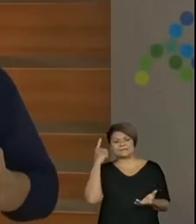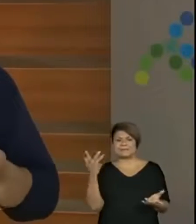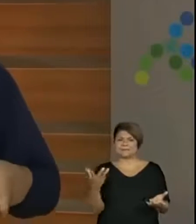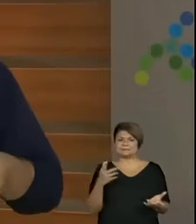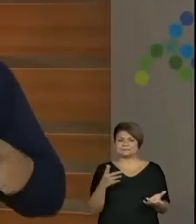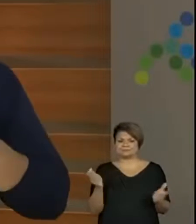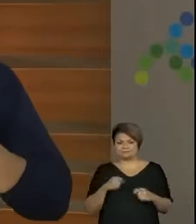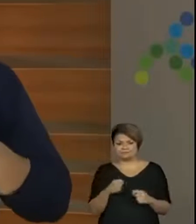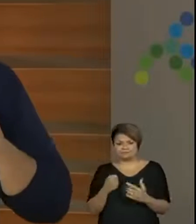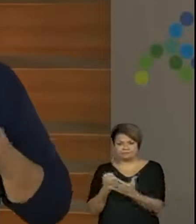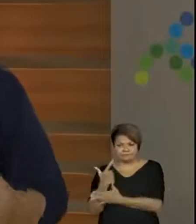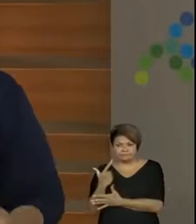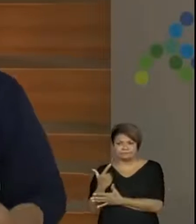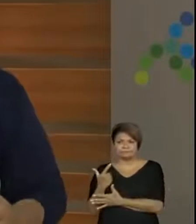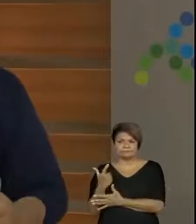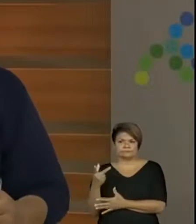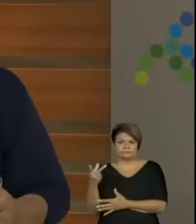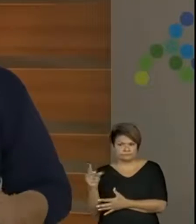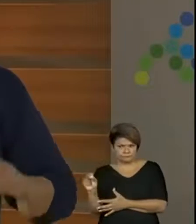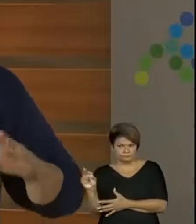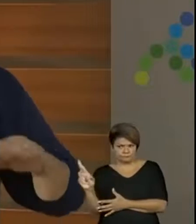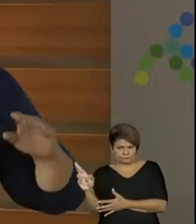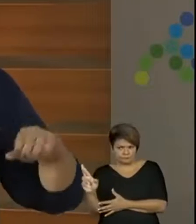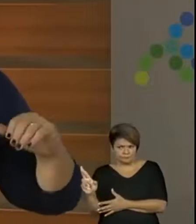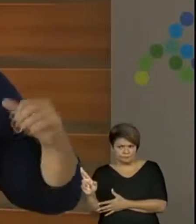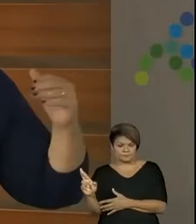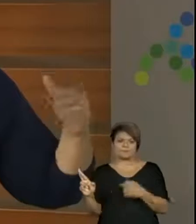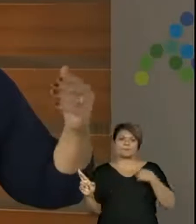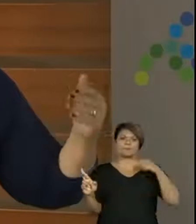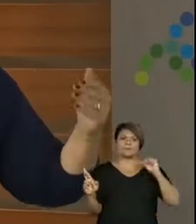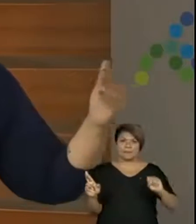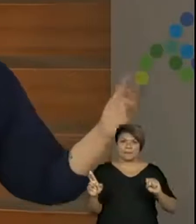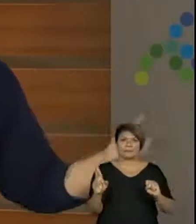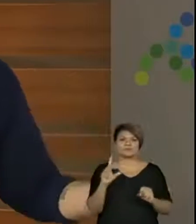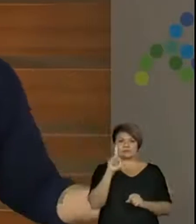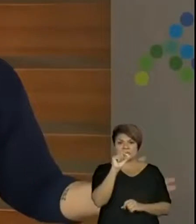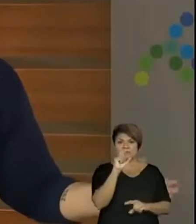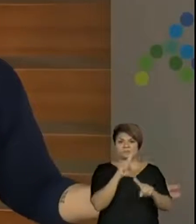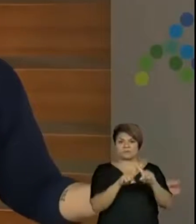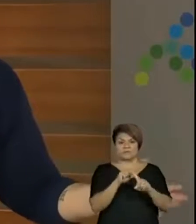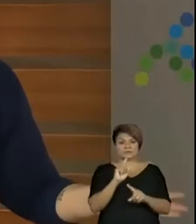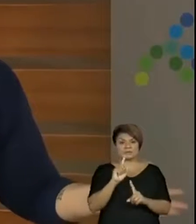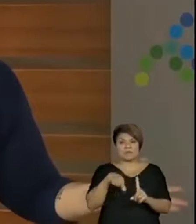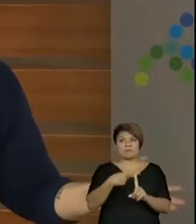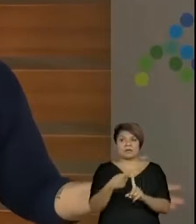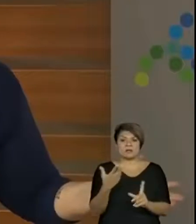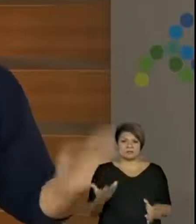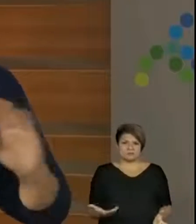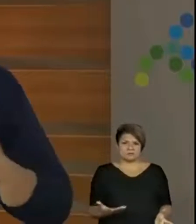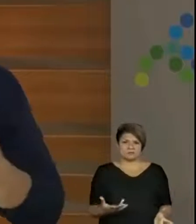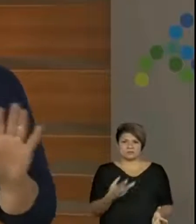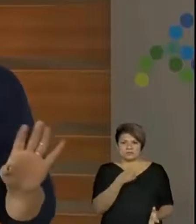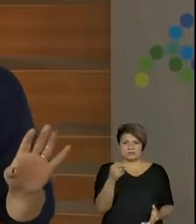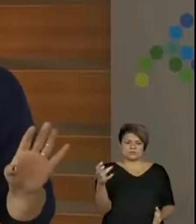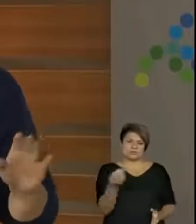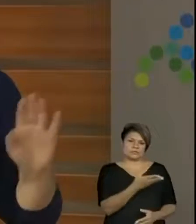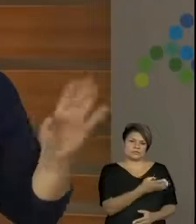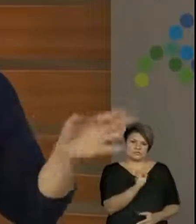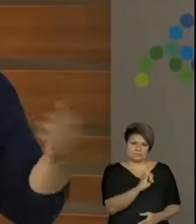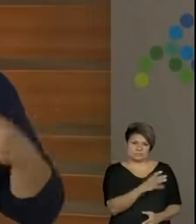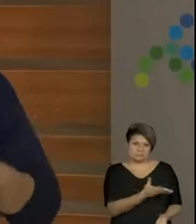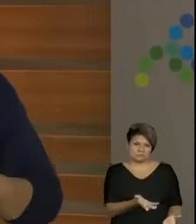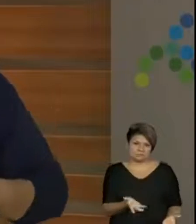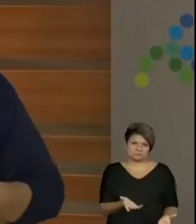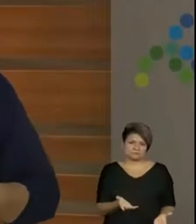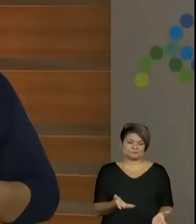comprar que custe 20 reais, eu posso comprar 10 vezes se eu tiver uma nota de 200. Tudo isso é